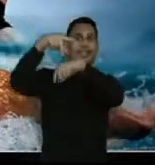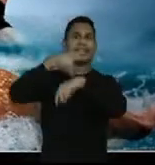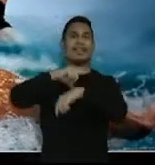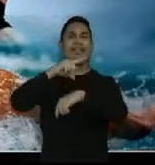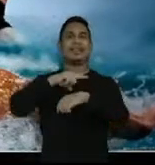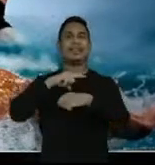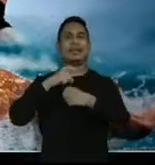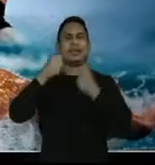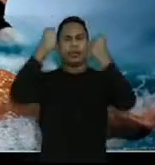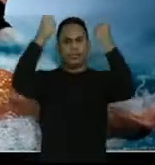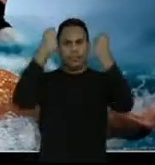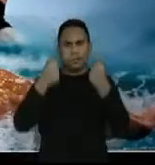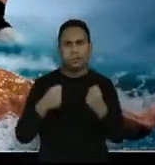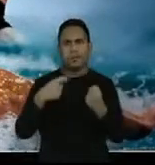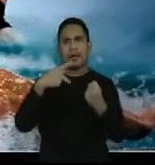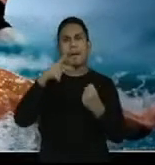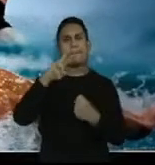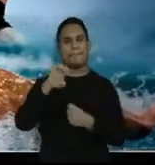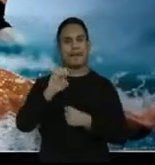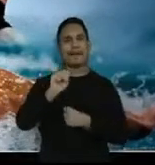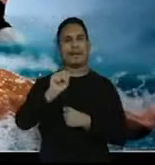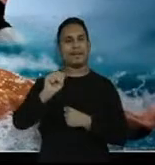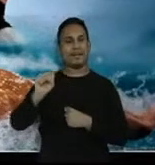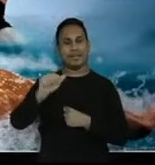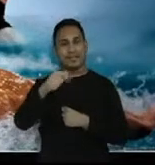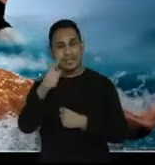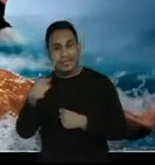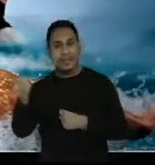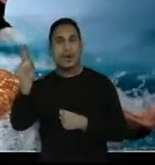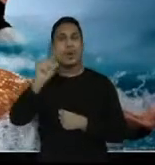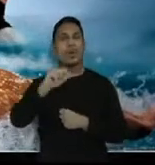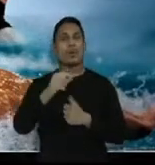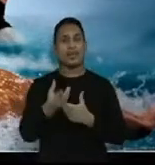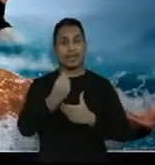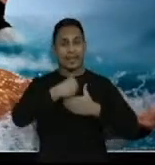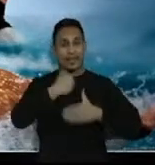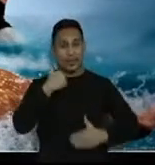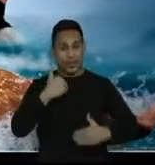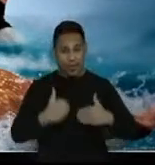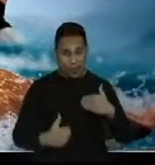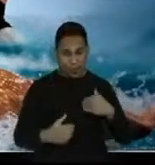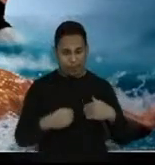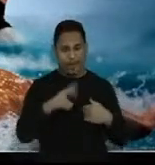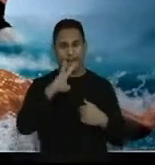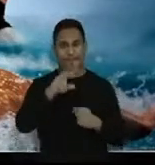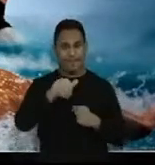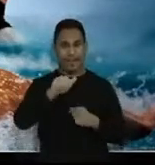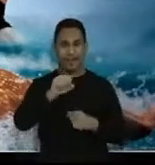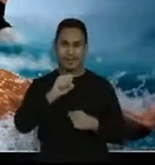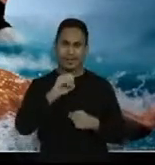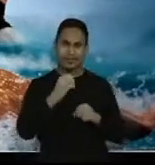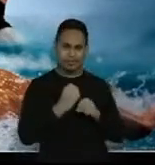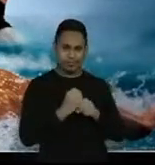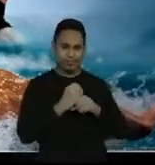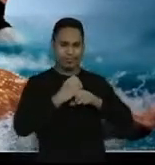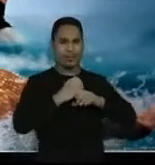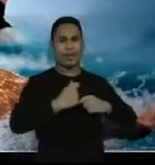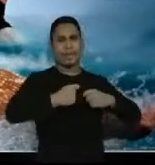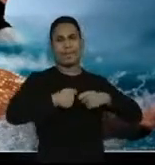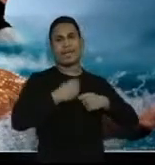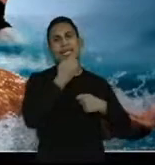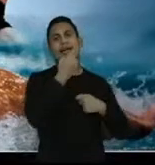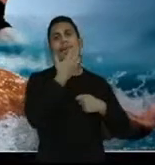com a vasodilatação que o óxido nítrico vai promover, traria também benefícios para os exercícios feitos em altitude, né?